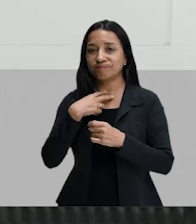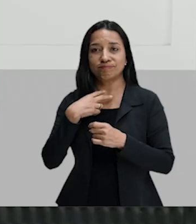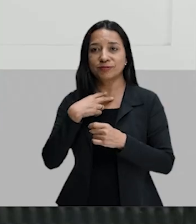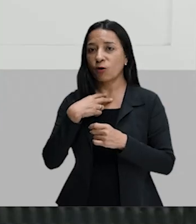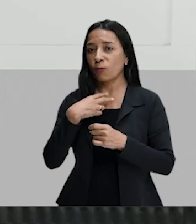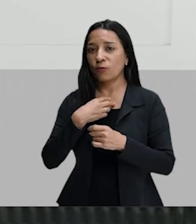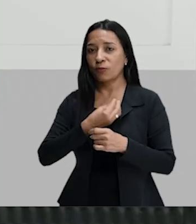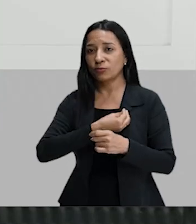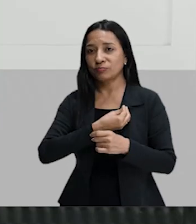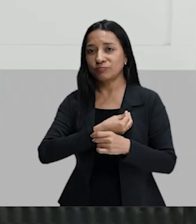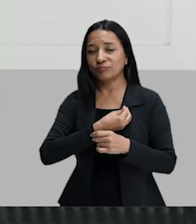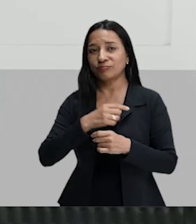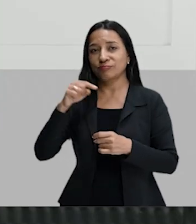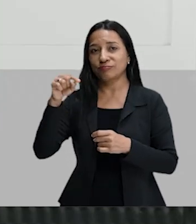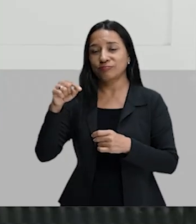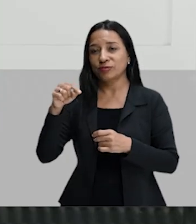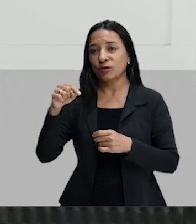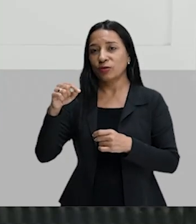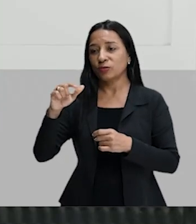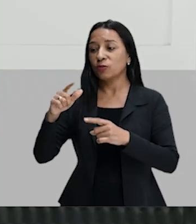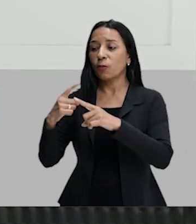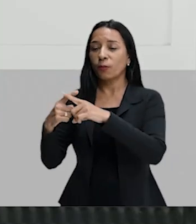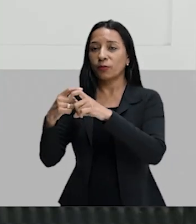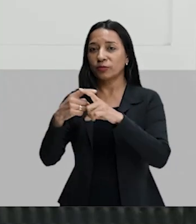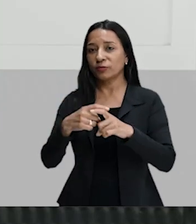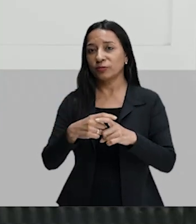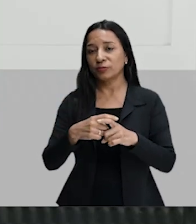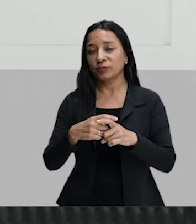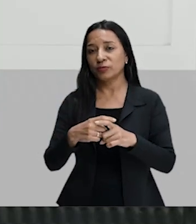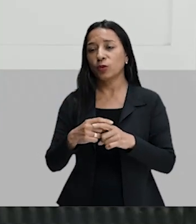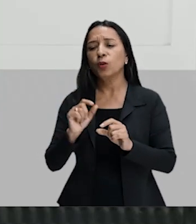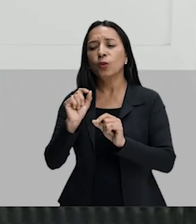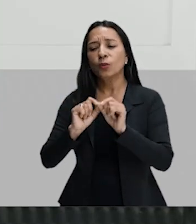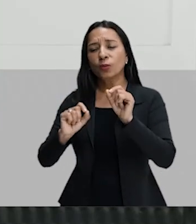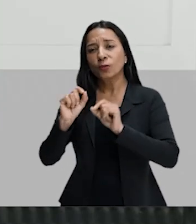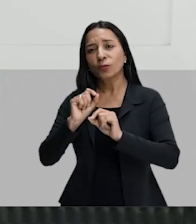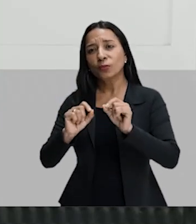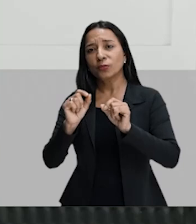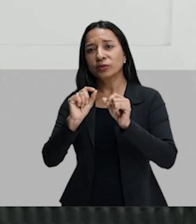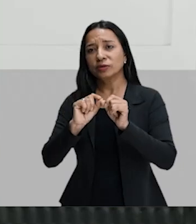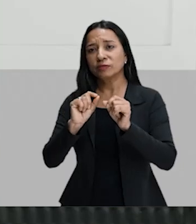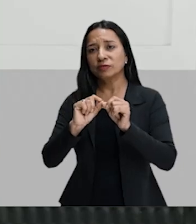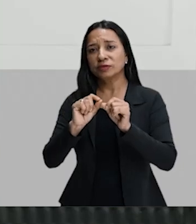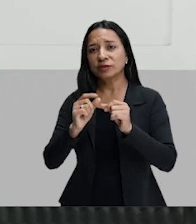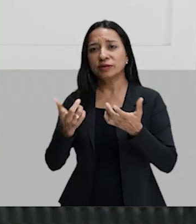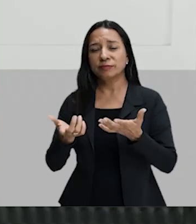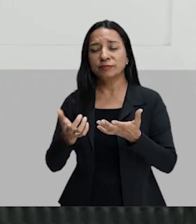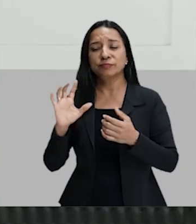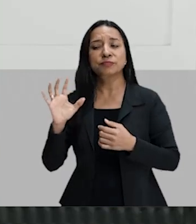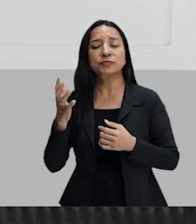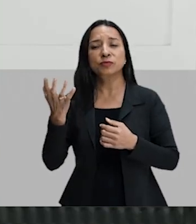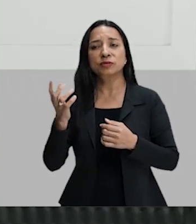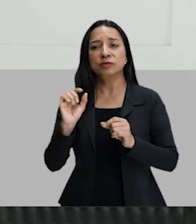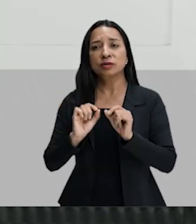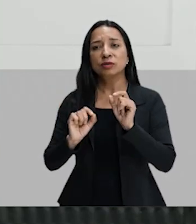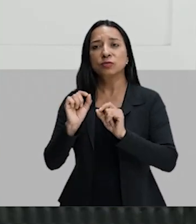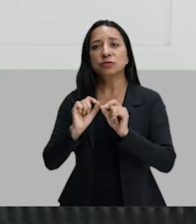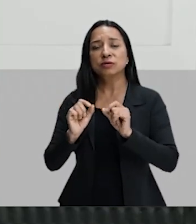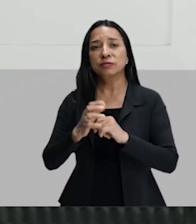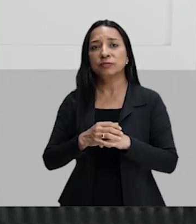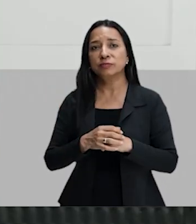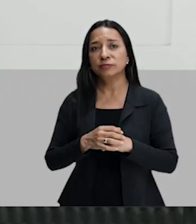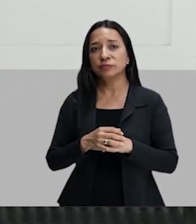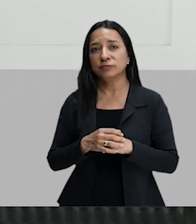E para que o x ao cubo não esteja presente no polinômio, o que tem que acontecer? O